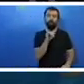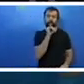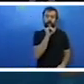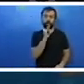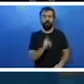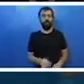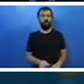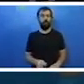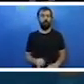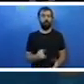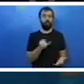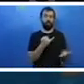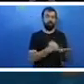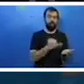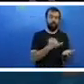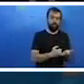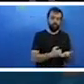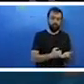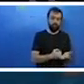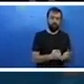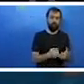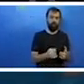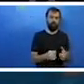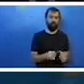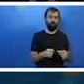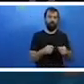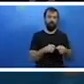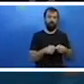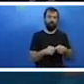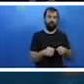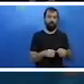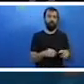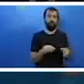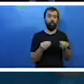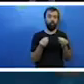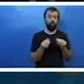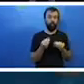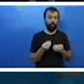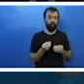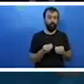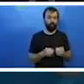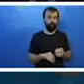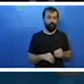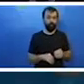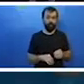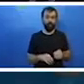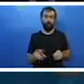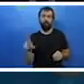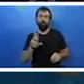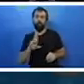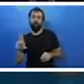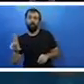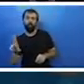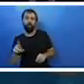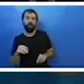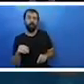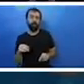era feita por meio de... Como que chamava os impostos? Matemática. Como que chamava os